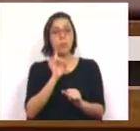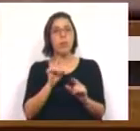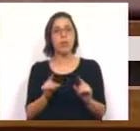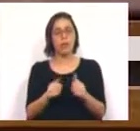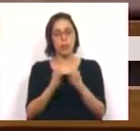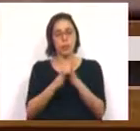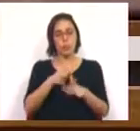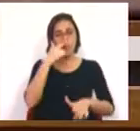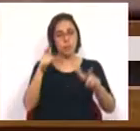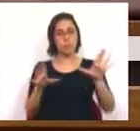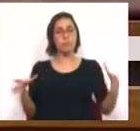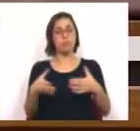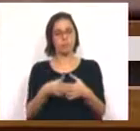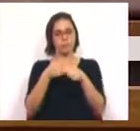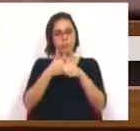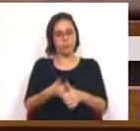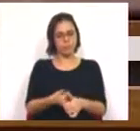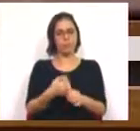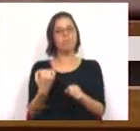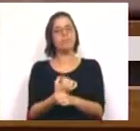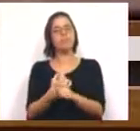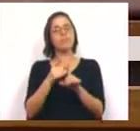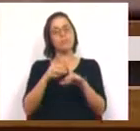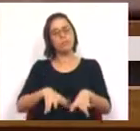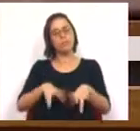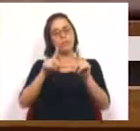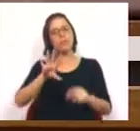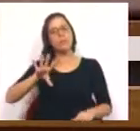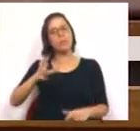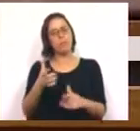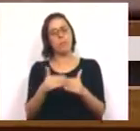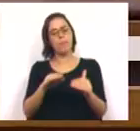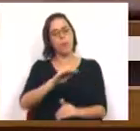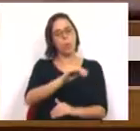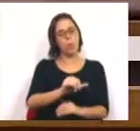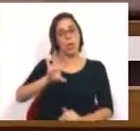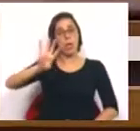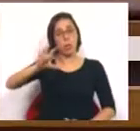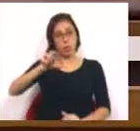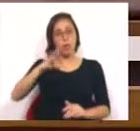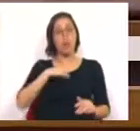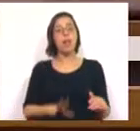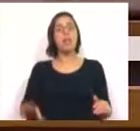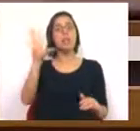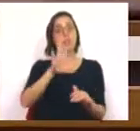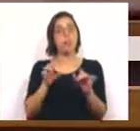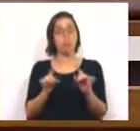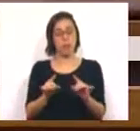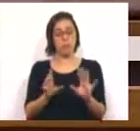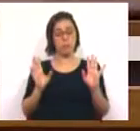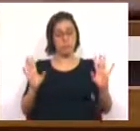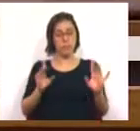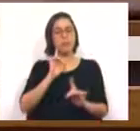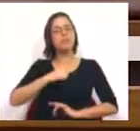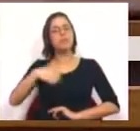a toda a população, cumprindo o seu papel no desenvolvimento do país, a nível local, regional e nacional, sendo para